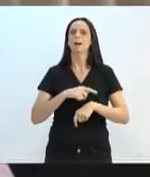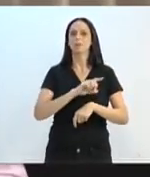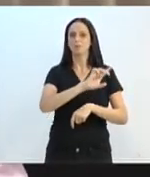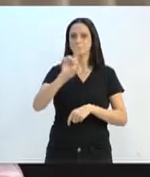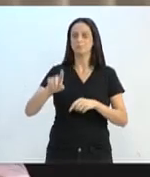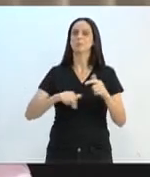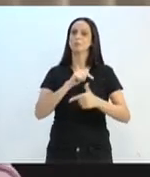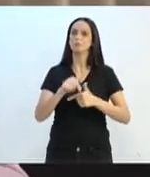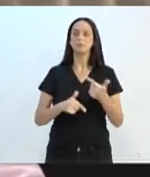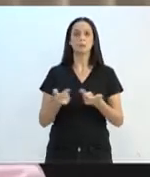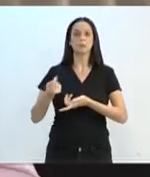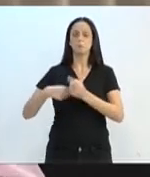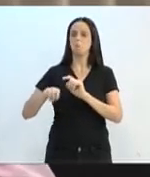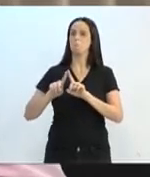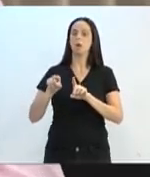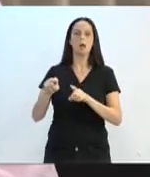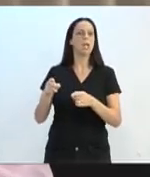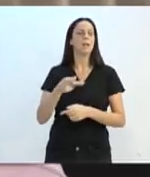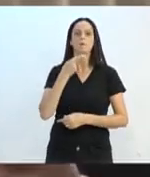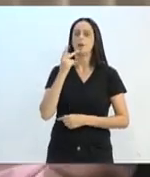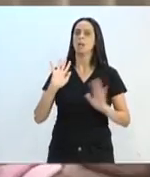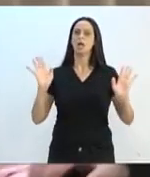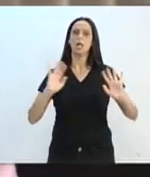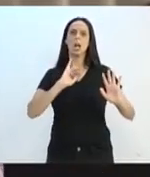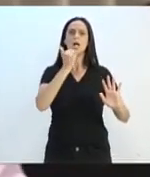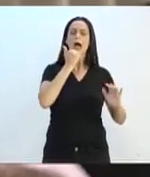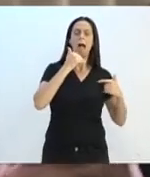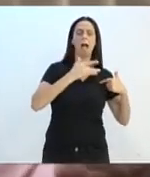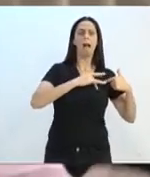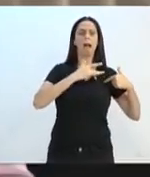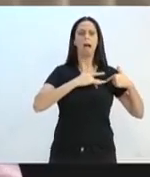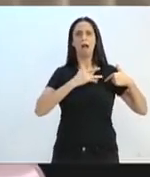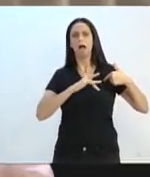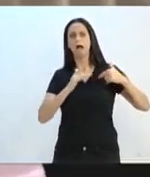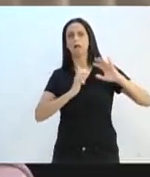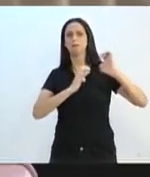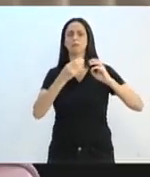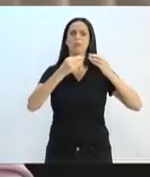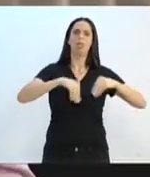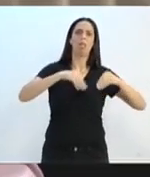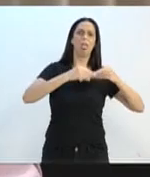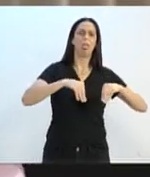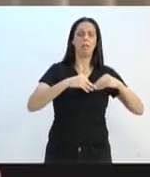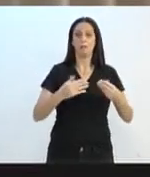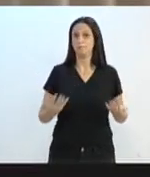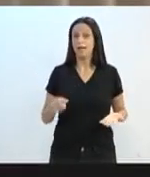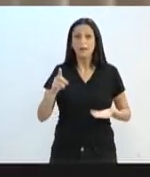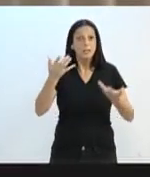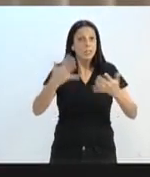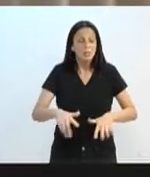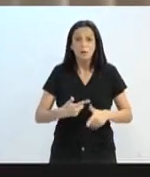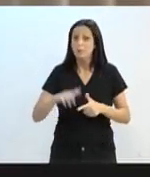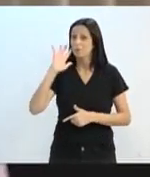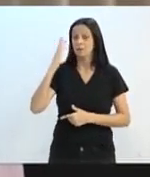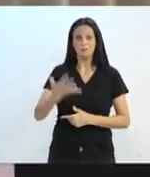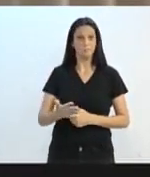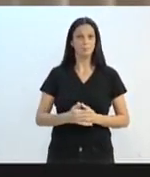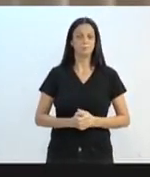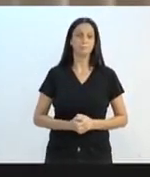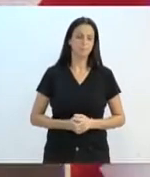comércio, mas nem isso. Ela foi lá para se justificar e se fazer de coitada. Ah, é porque nós estamos levando prejuízo, prejuízo, prejuízo. Ela não quer resolver. Esse é o grande problema.